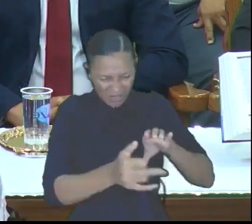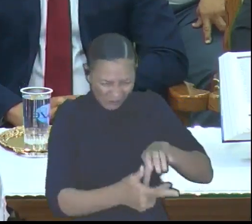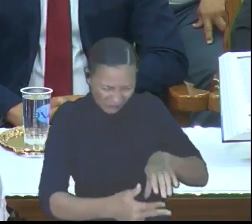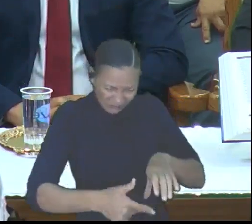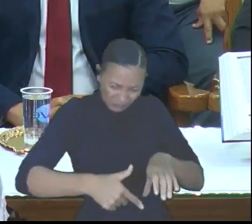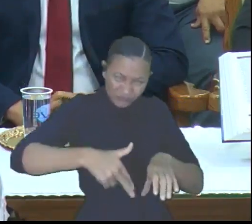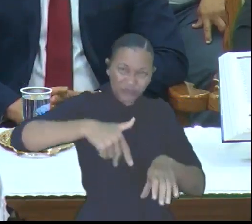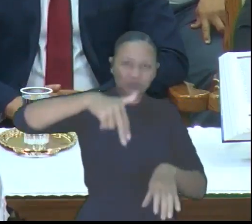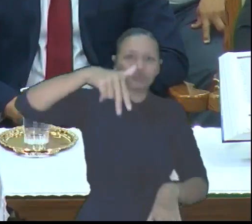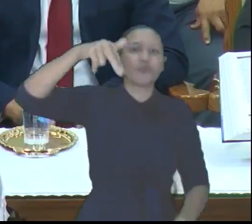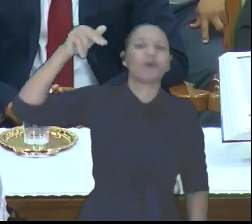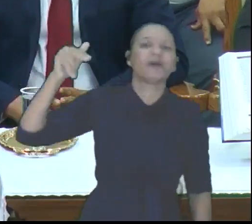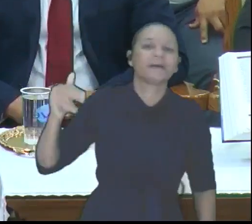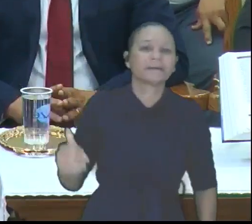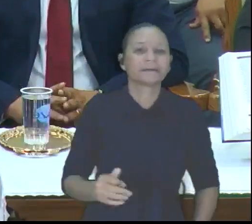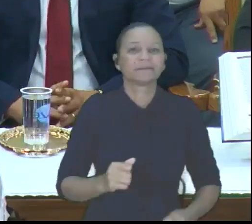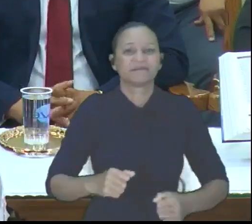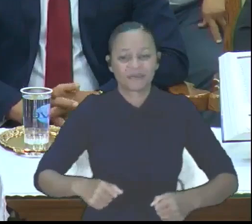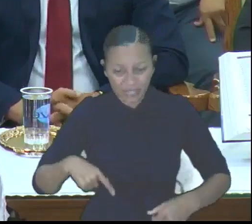ressuscitou.